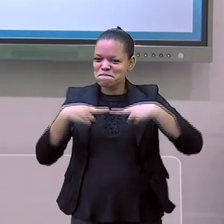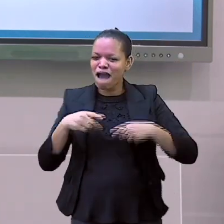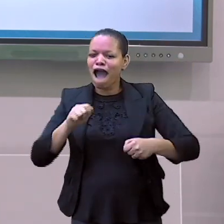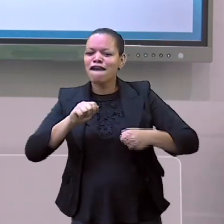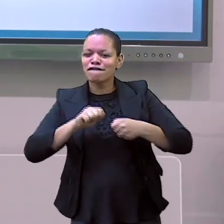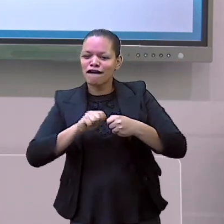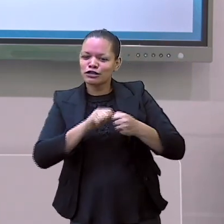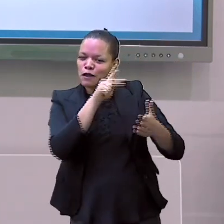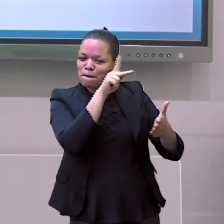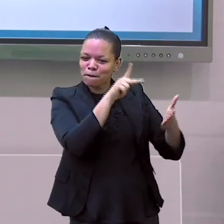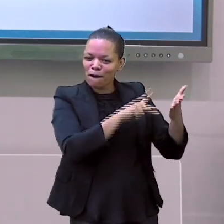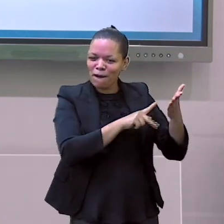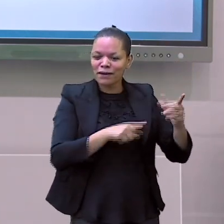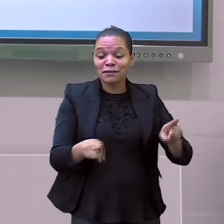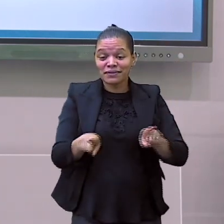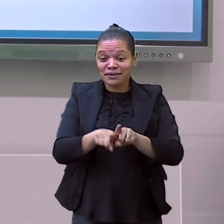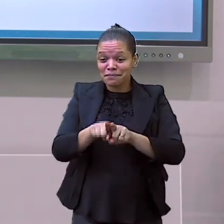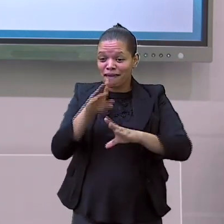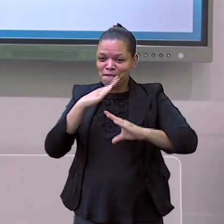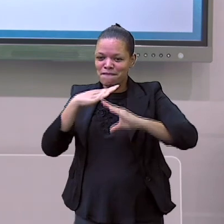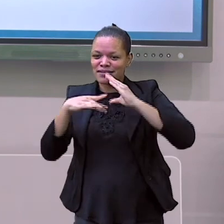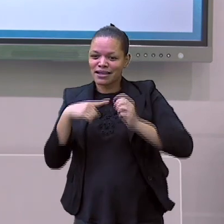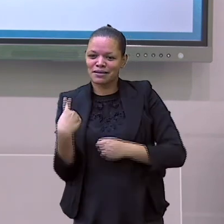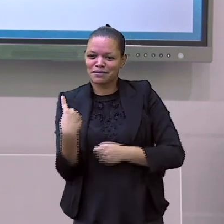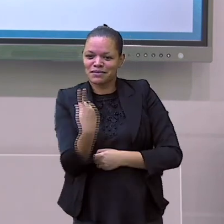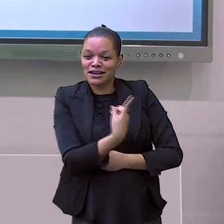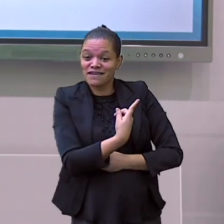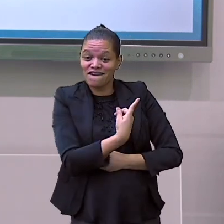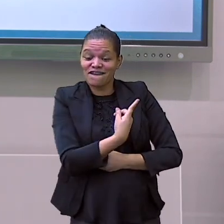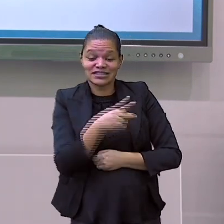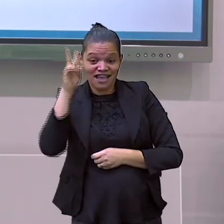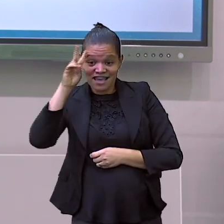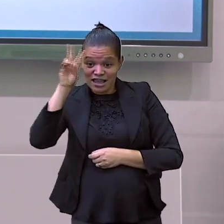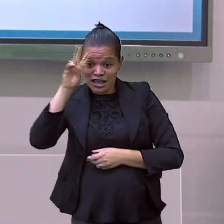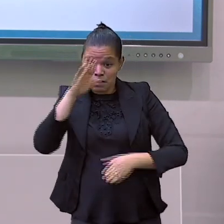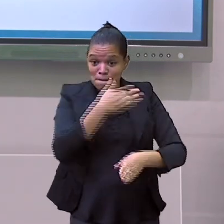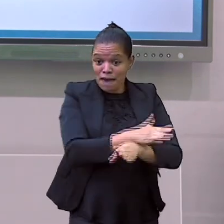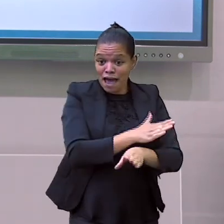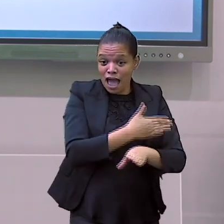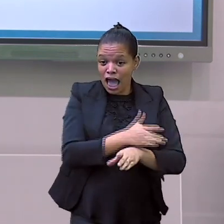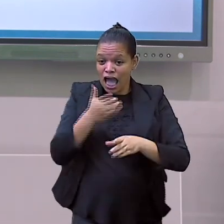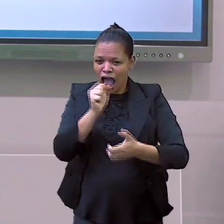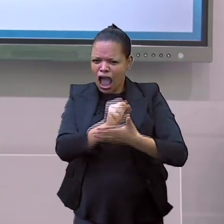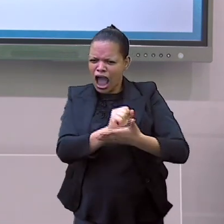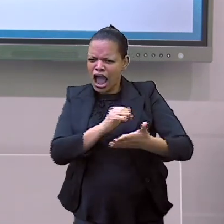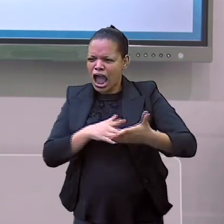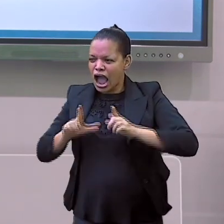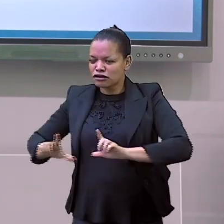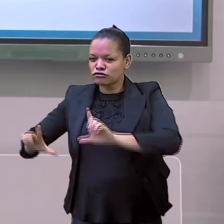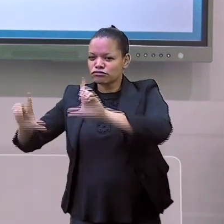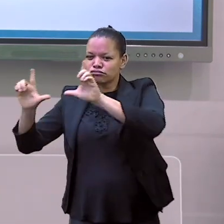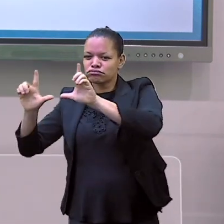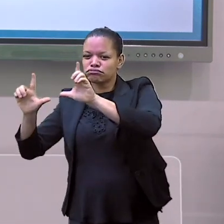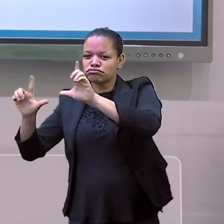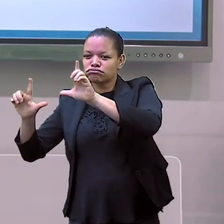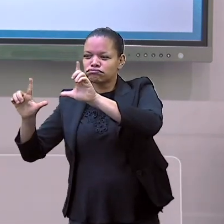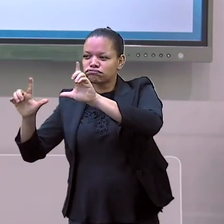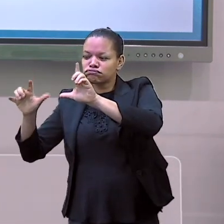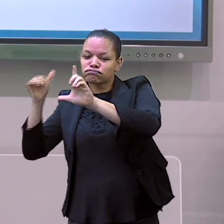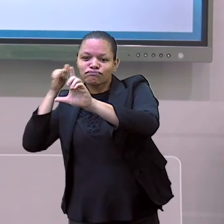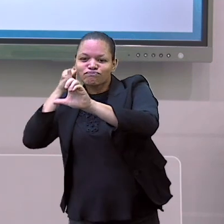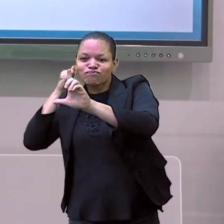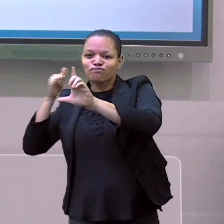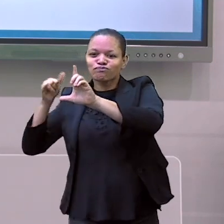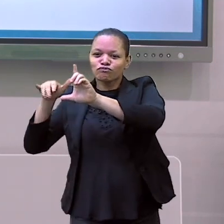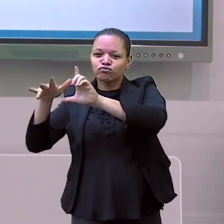para acessar nossas atividades na plataforma SMED GV, aponte a câmera do seu celular na imagem que aparece no canto da